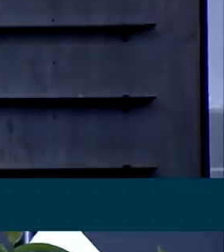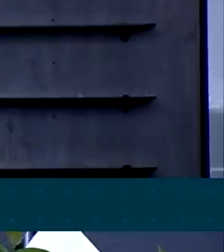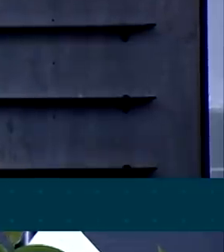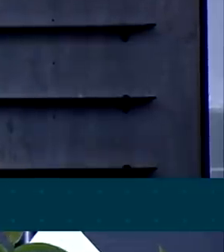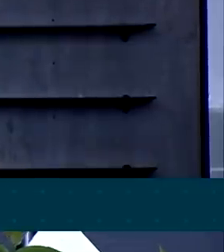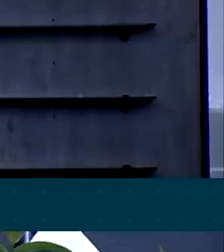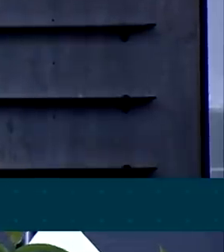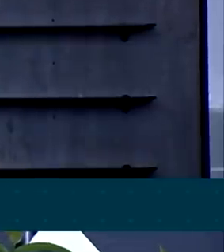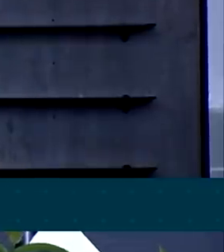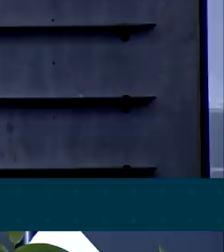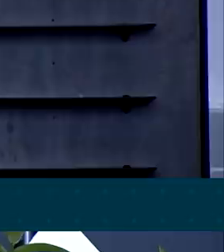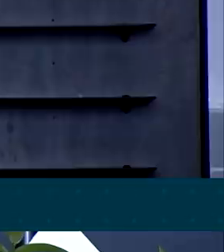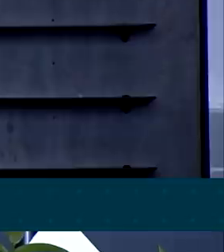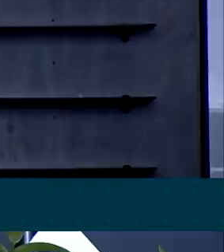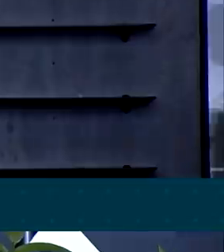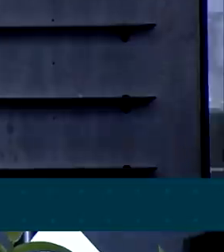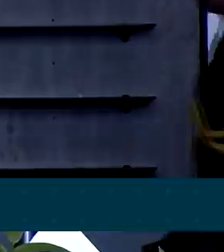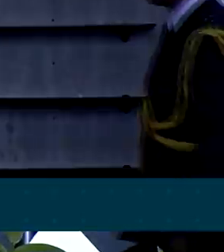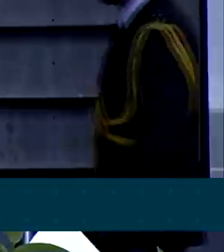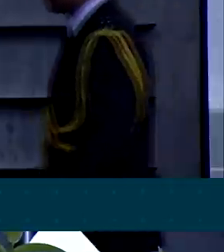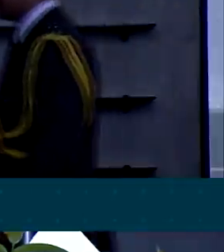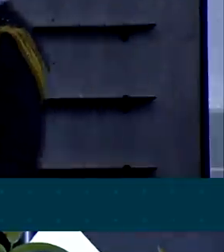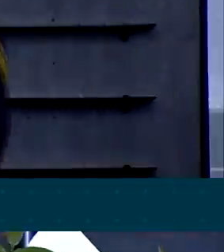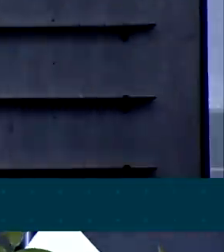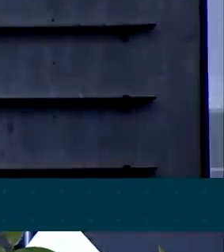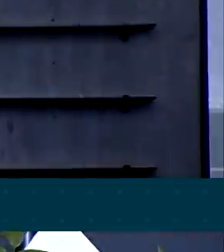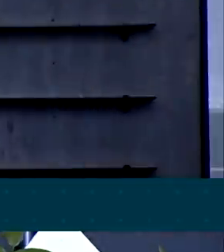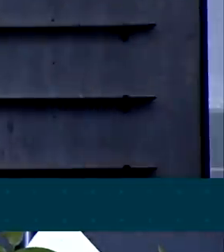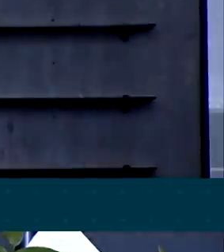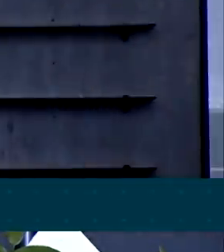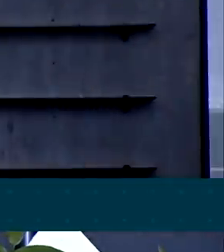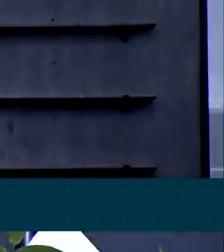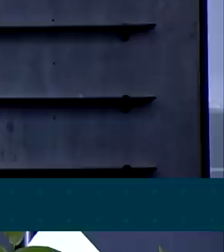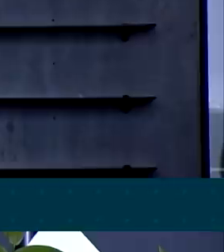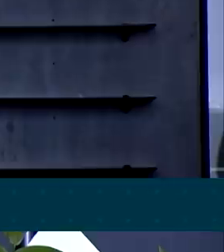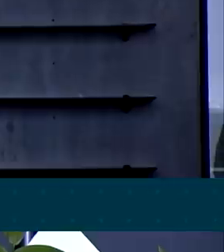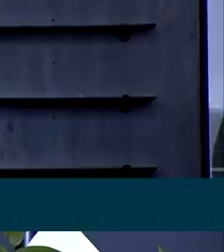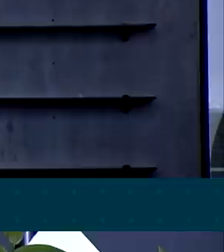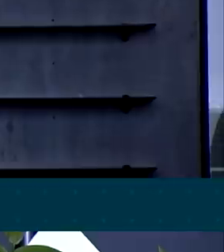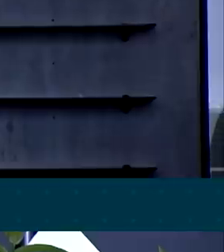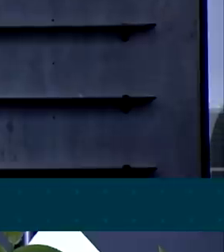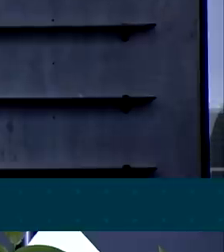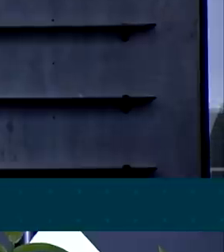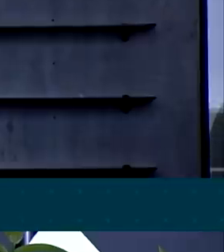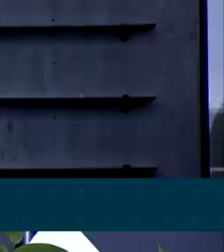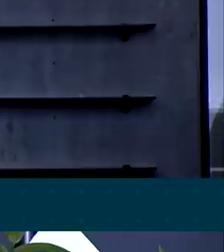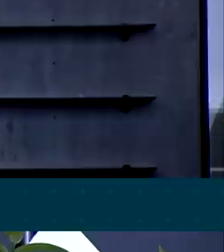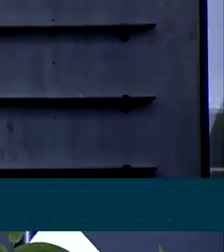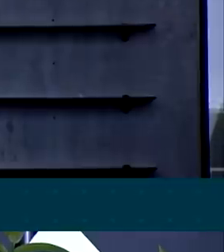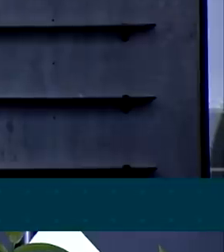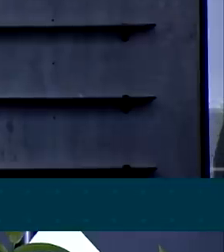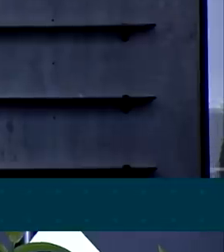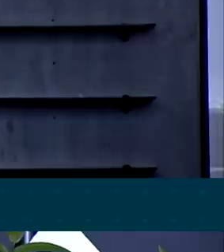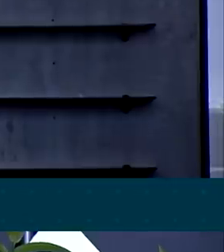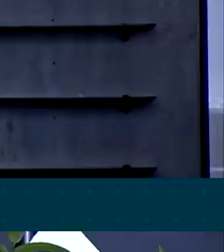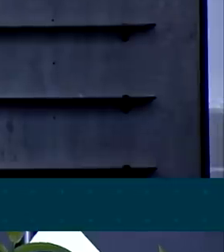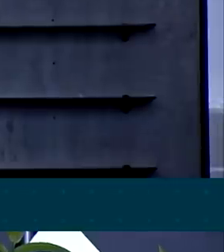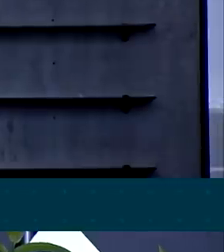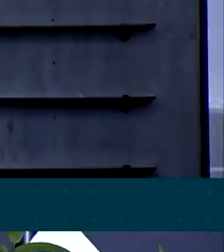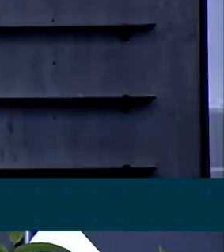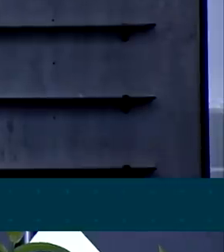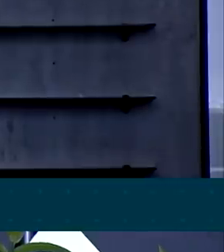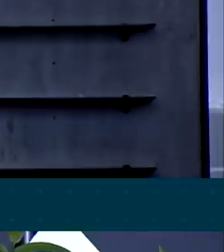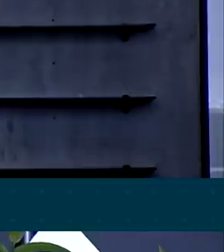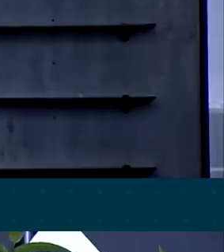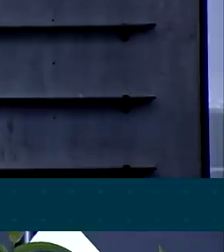de vocês, o destino do nosso Brasil. Mais do que preparados para